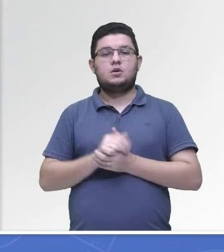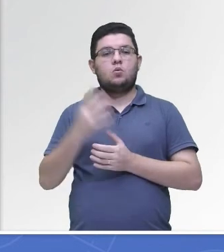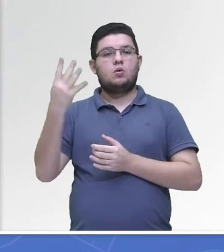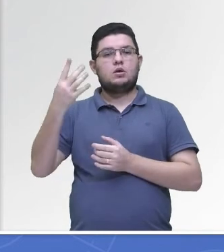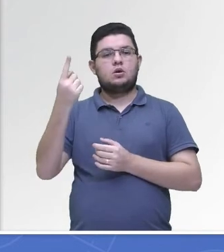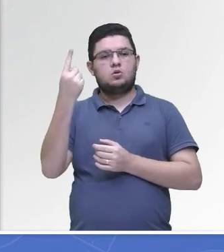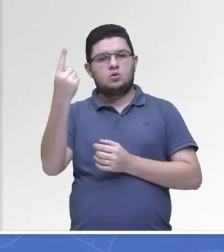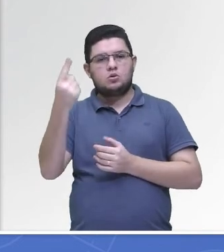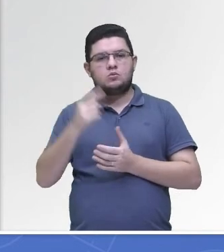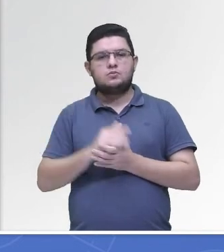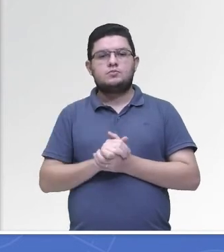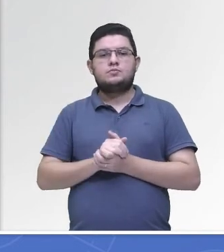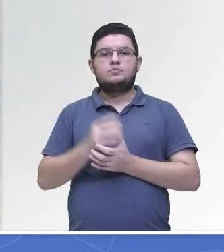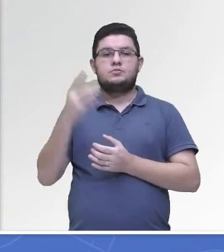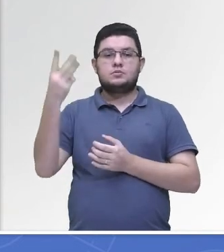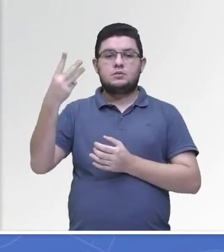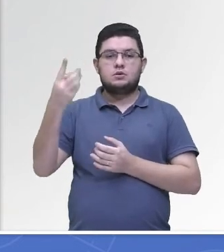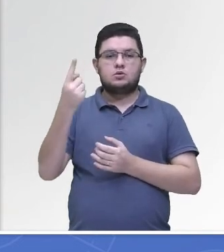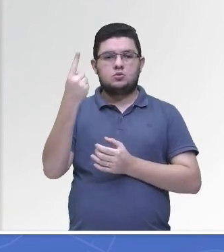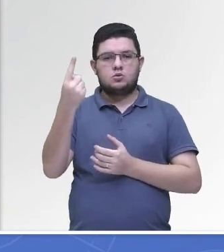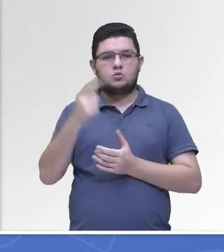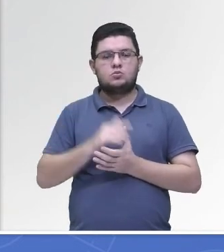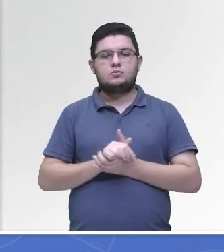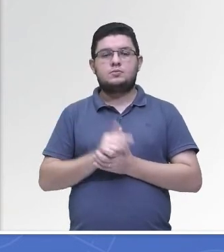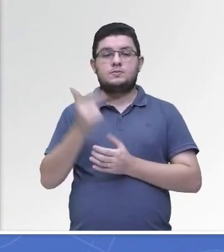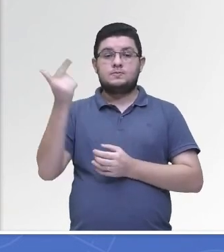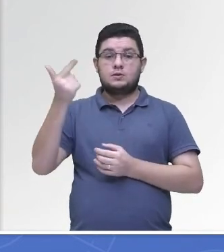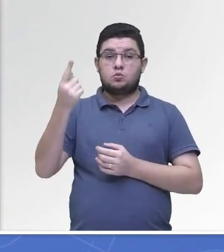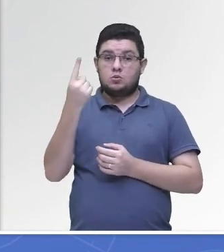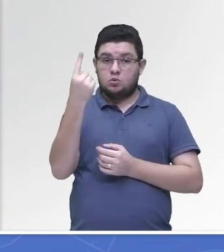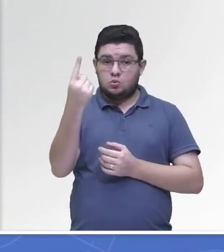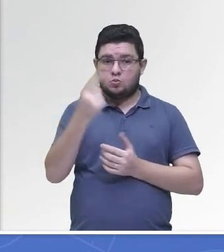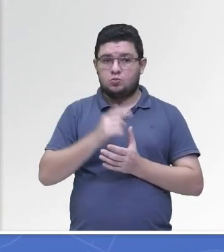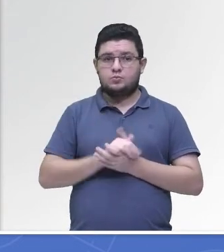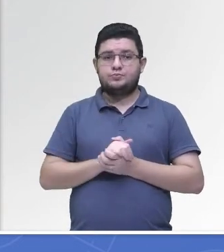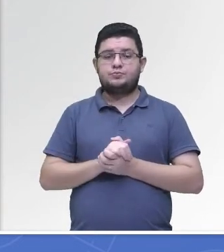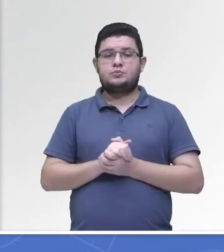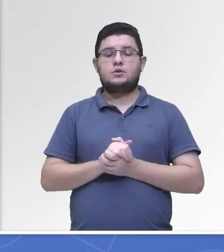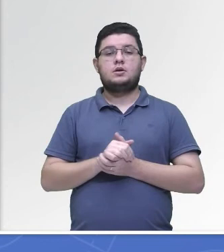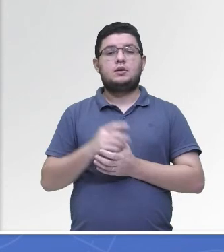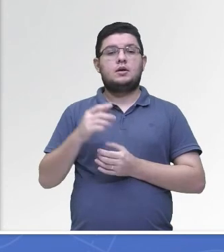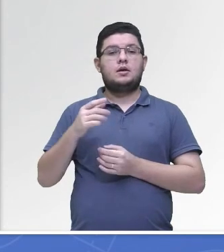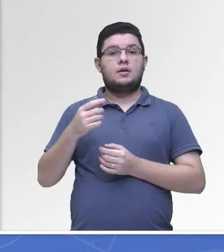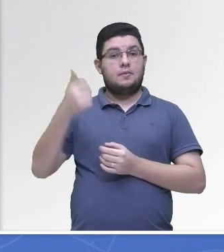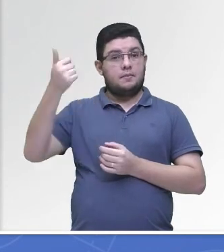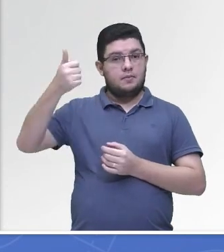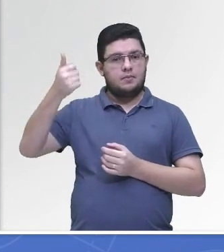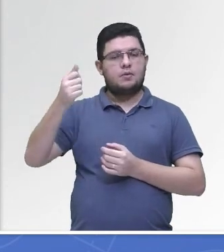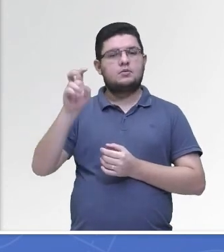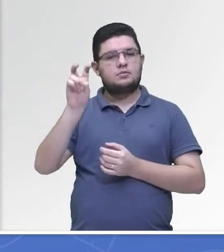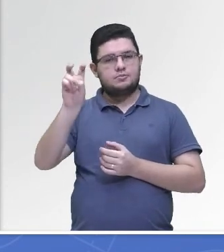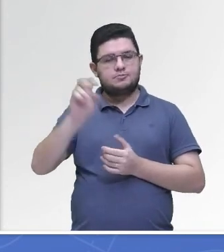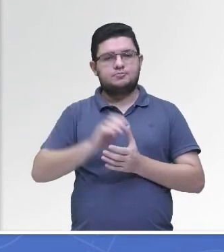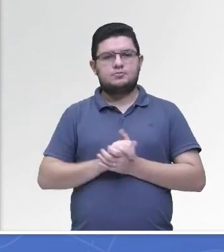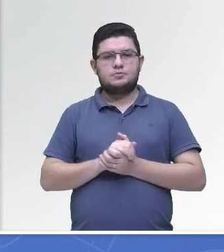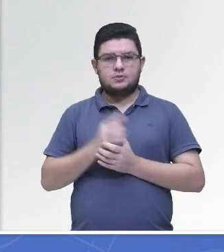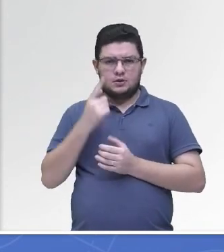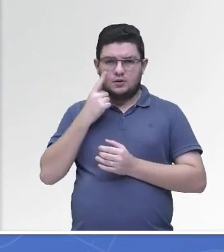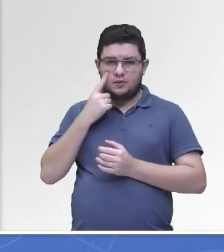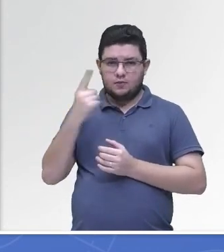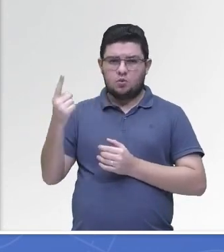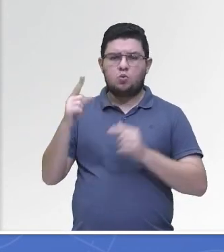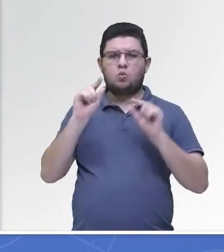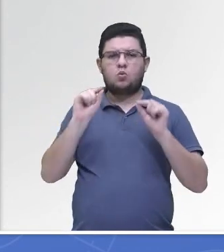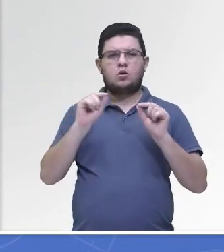1 terciário, 1 secundário e 5 carbonos primários. Compreenderam agora? Viram a diferença de cada átomo de